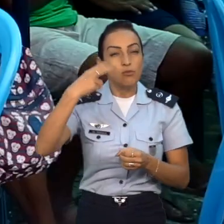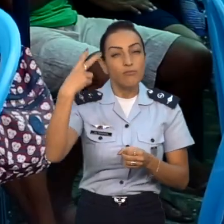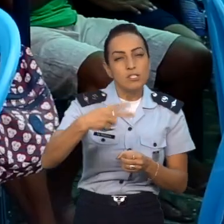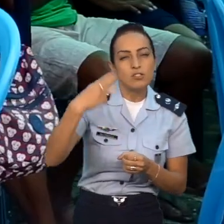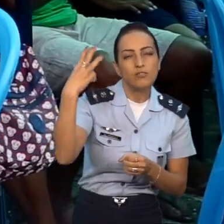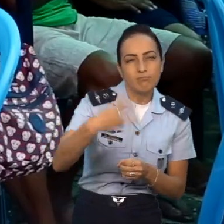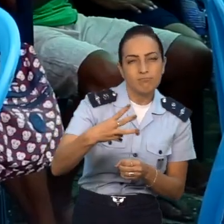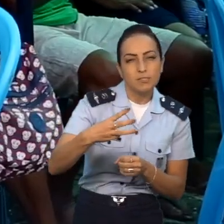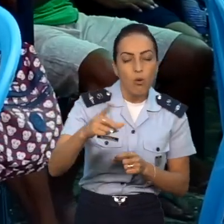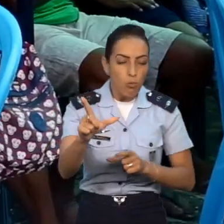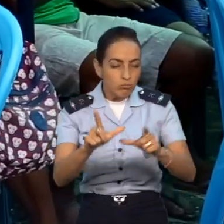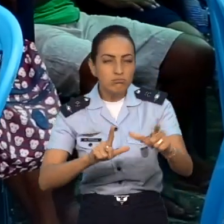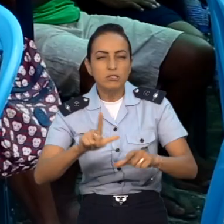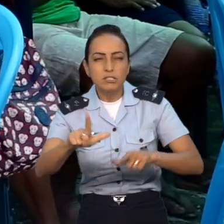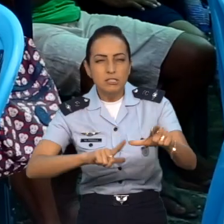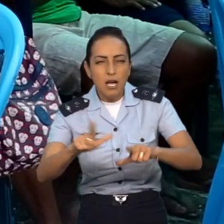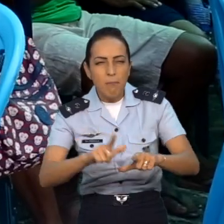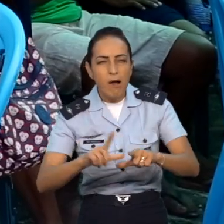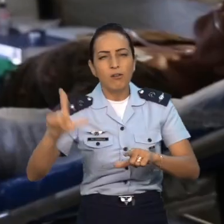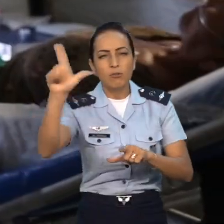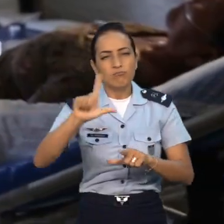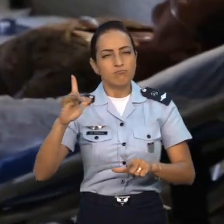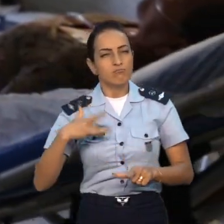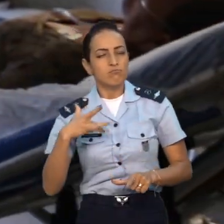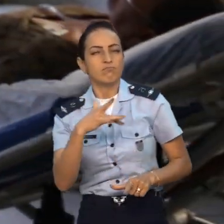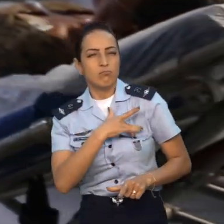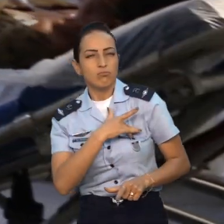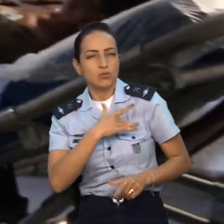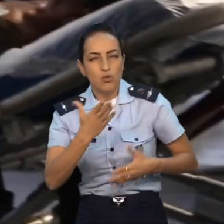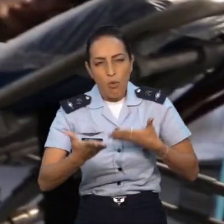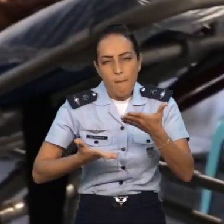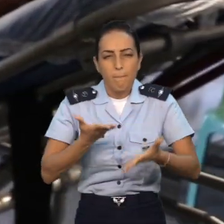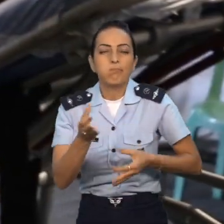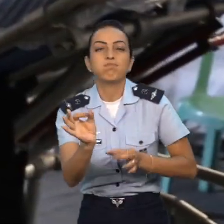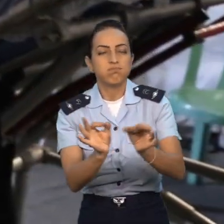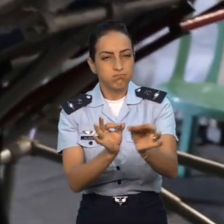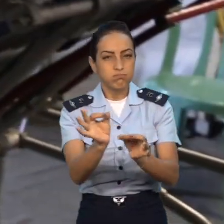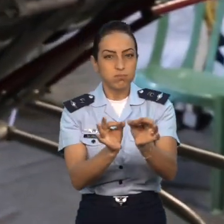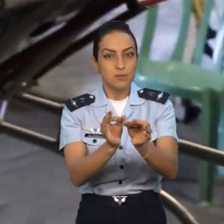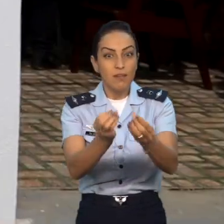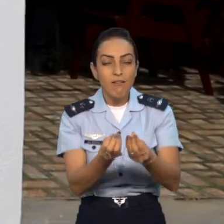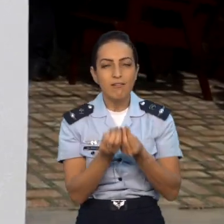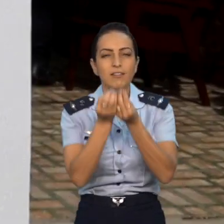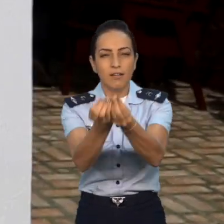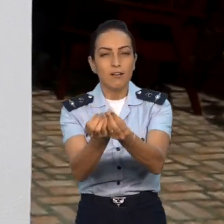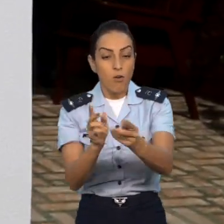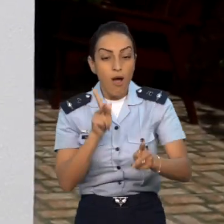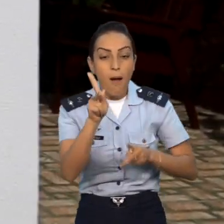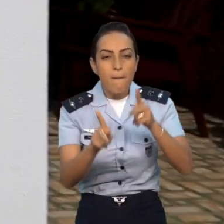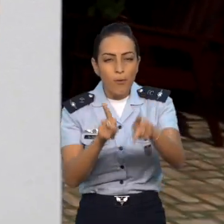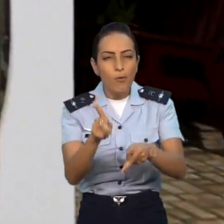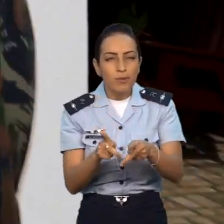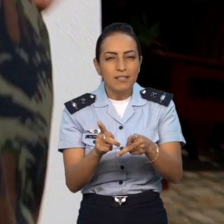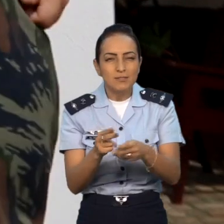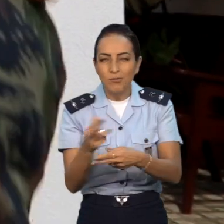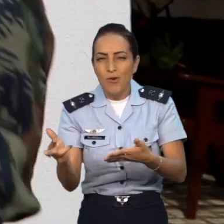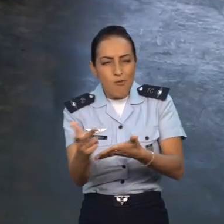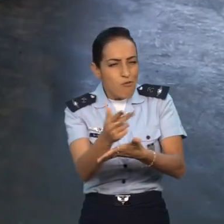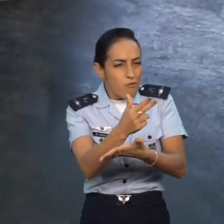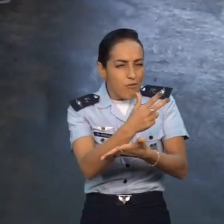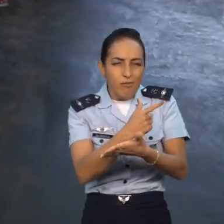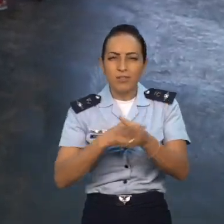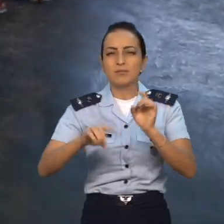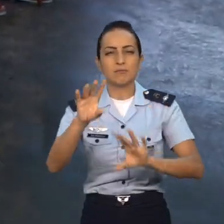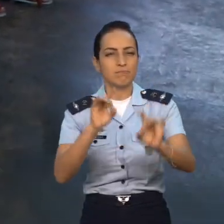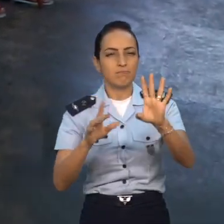2023, que é o exercício que envolve logística, saúde e intendência operacional, está oferecendo à população ribeirinha diversas